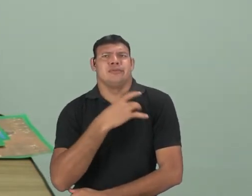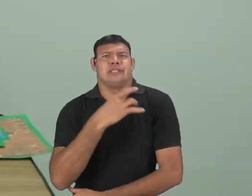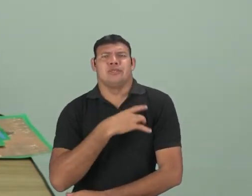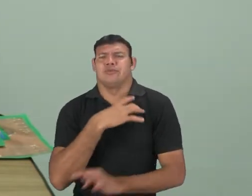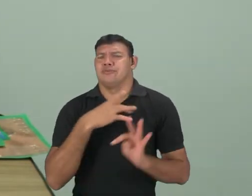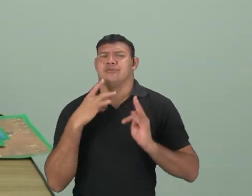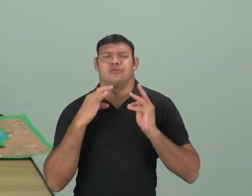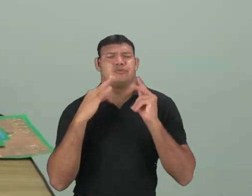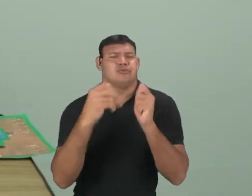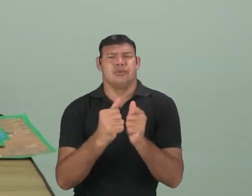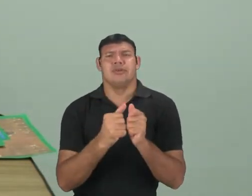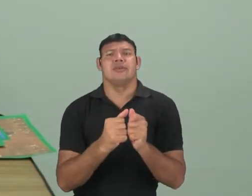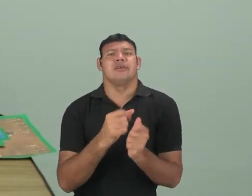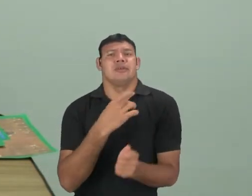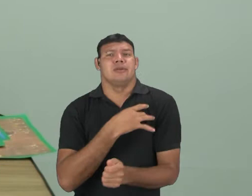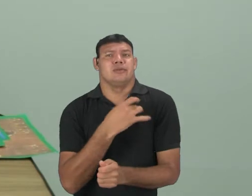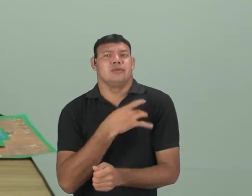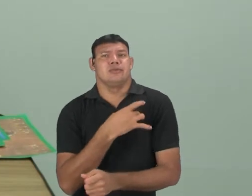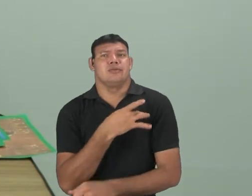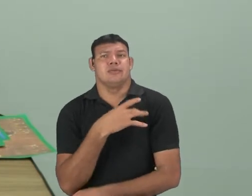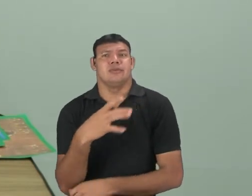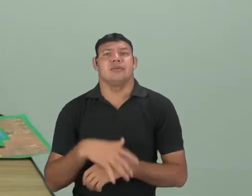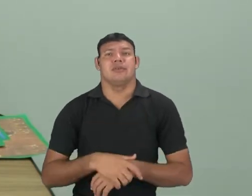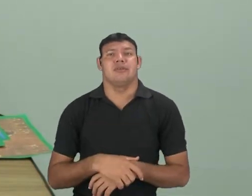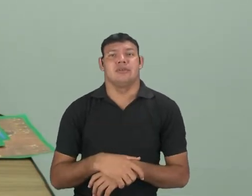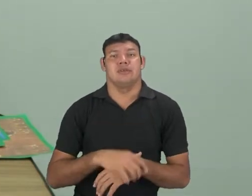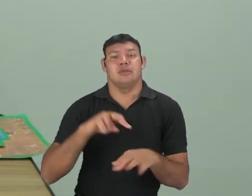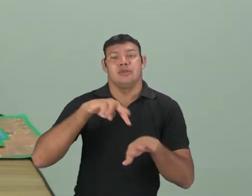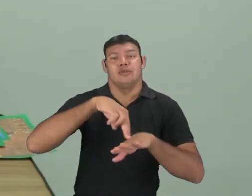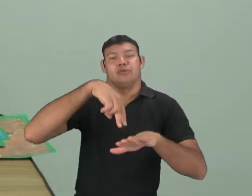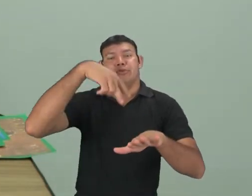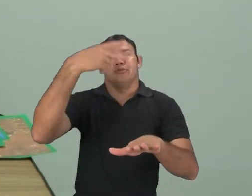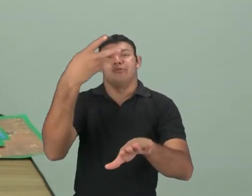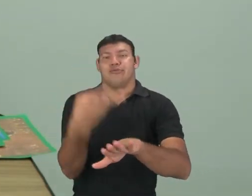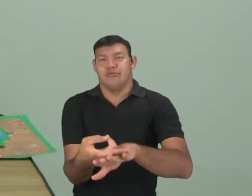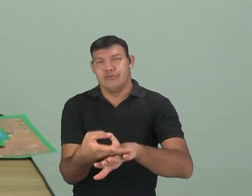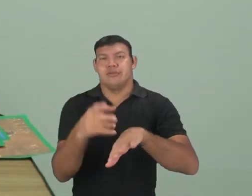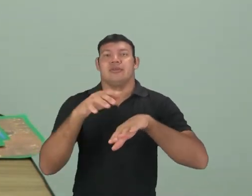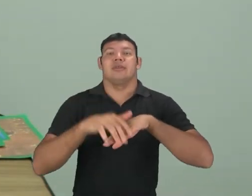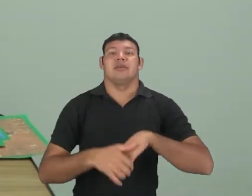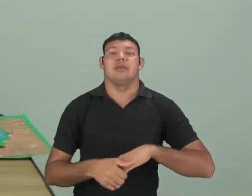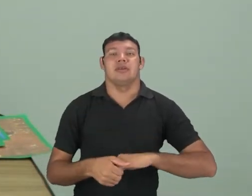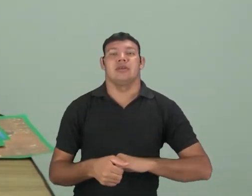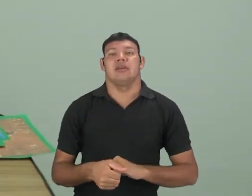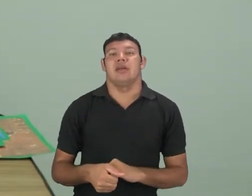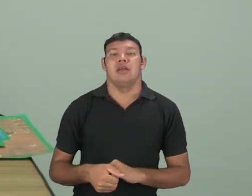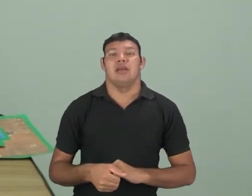de tudo, Ela tem medo de quê? Tem medo de cair no chão, tem medo de